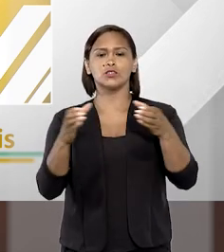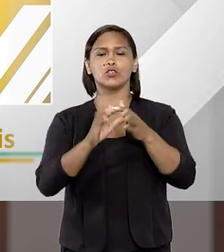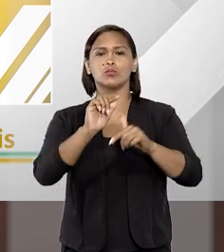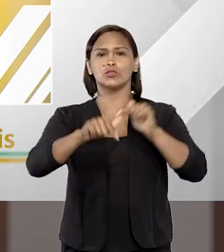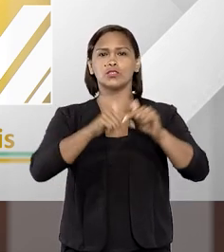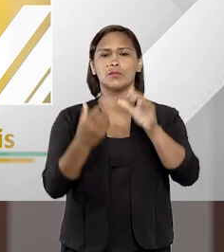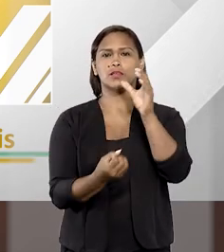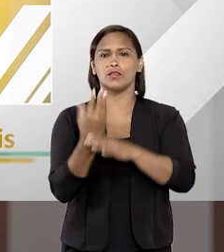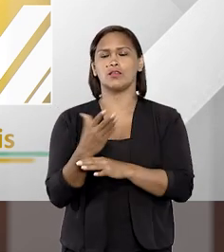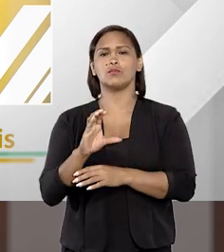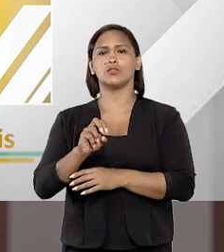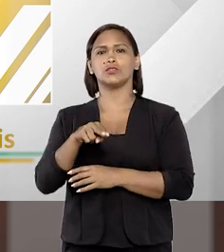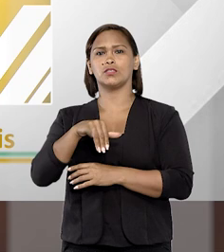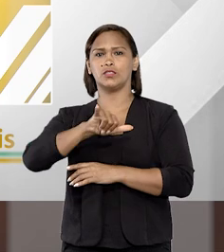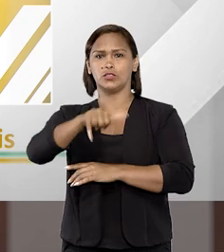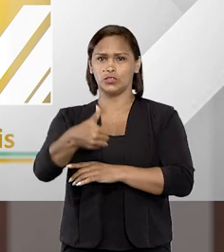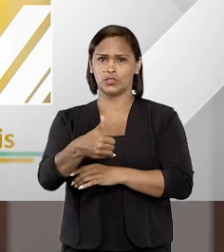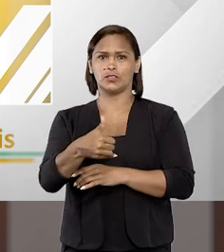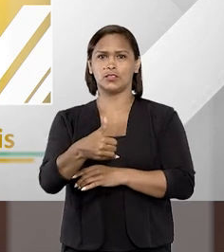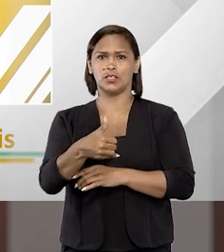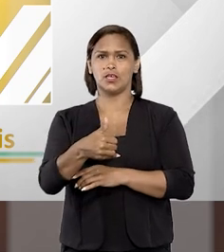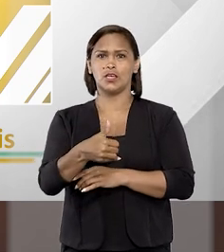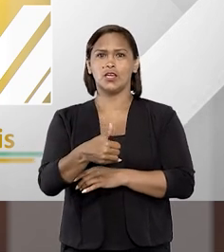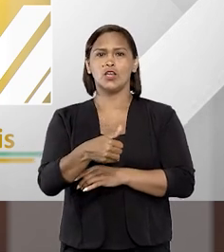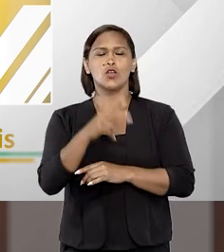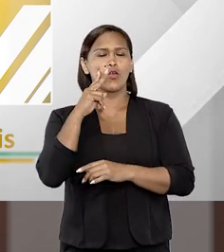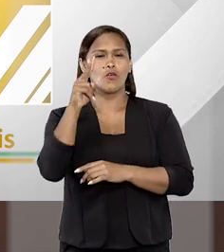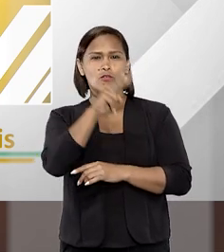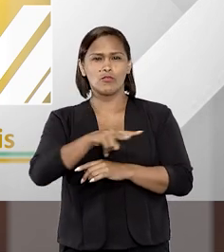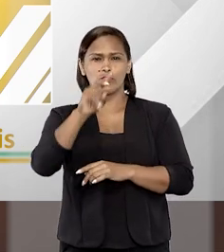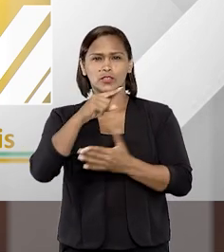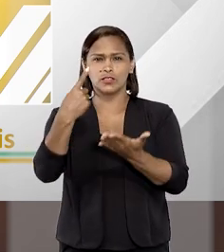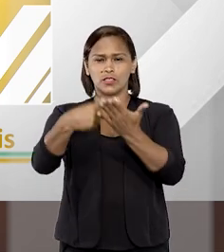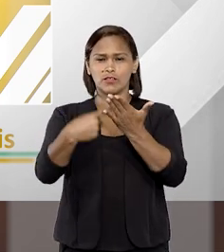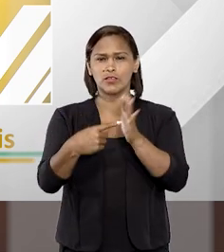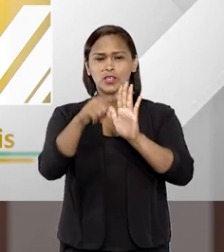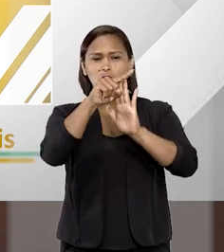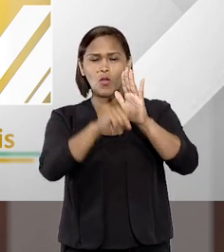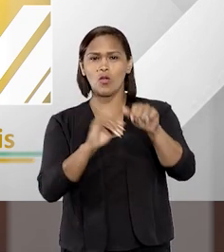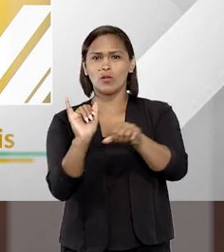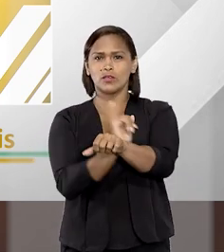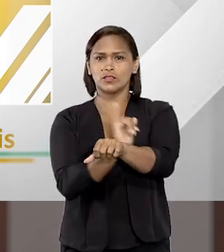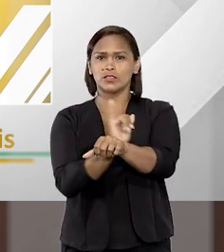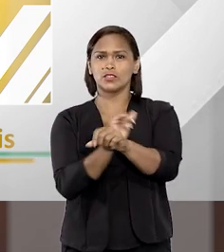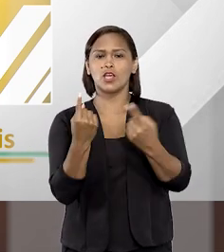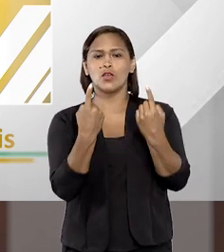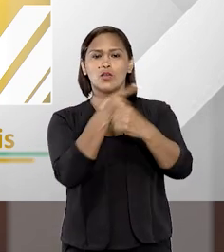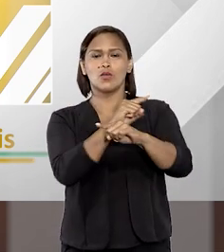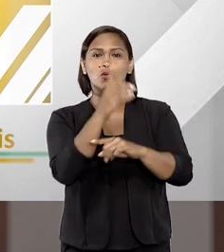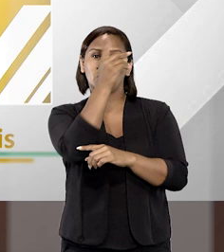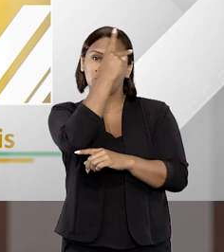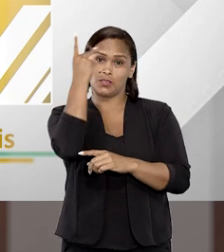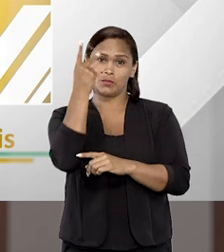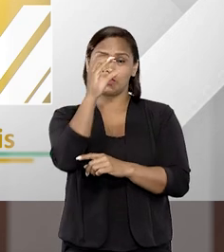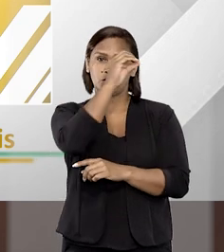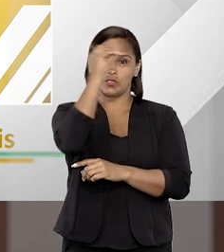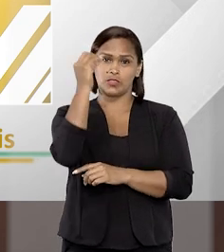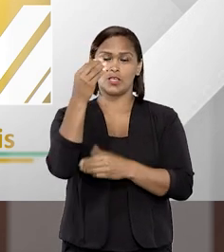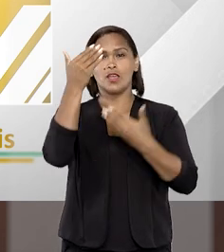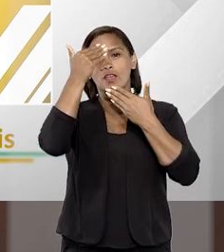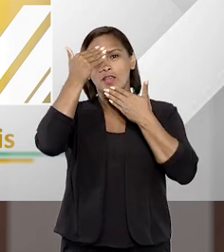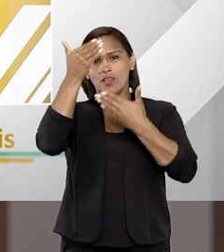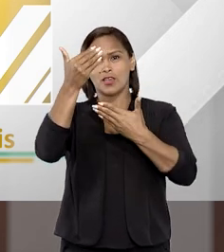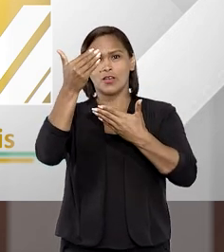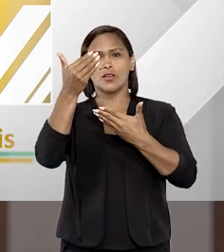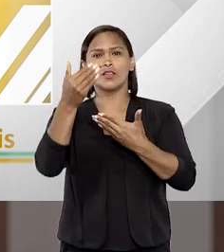grupo de trabalho criado pelo Conselho Nacional de Justiça com vistas a definir um plano de ação contra a prisão de pessoas inocentes eu